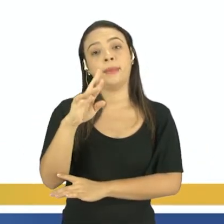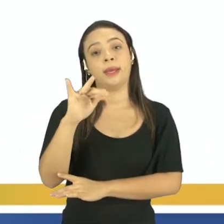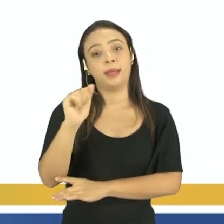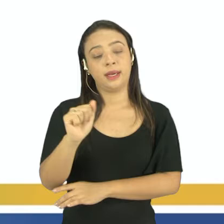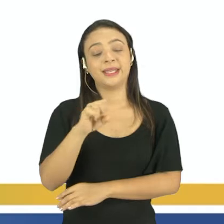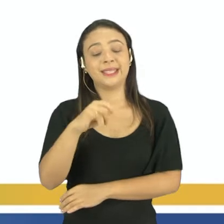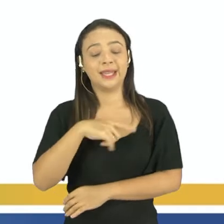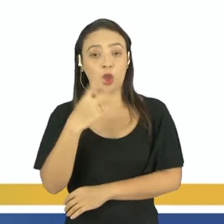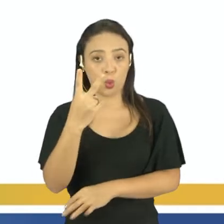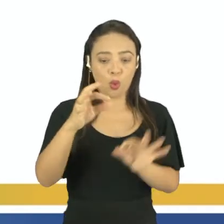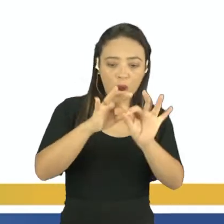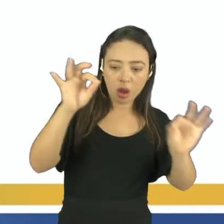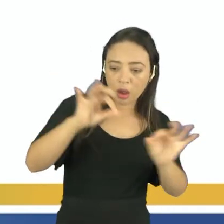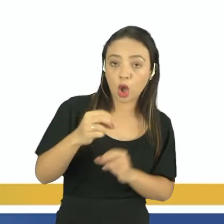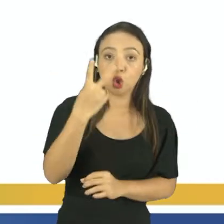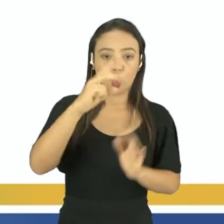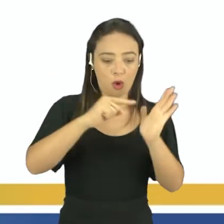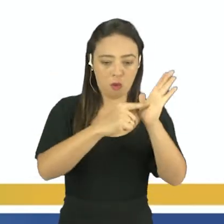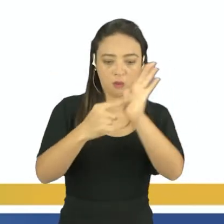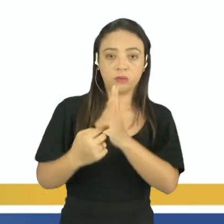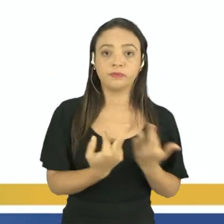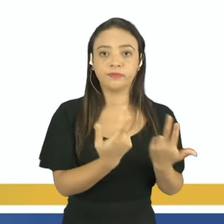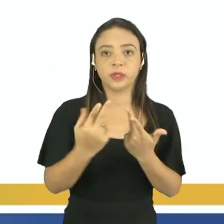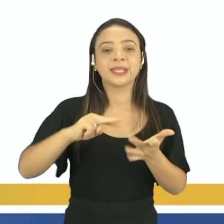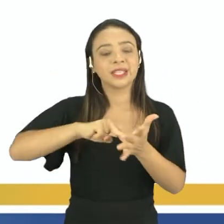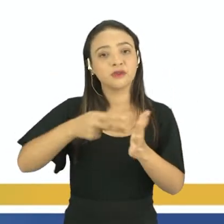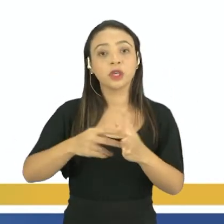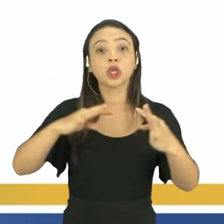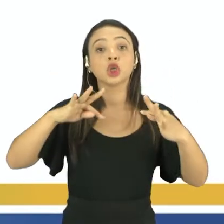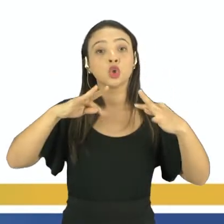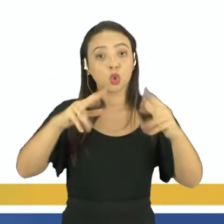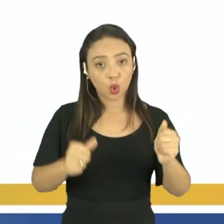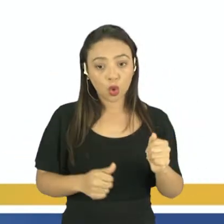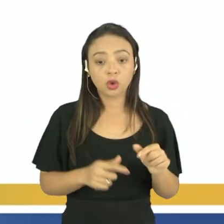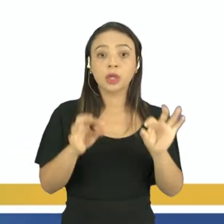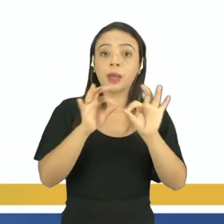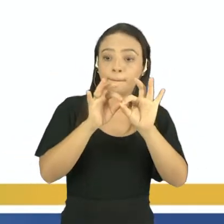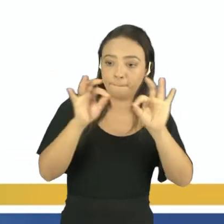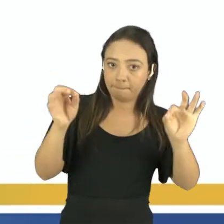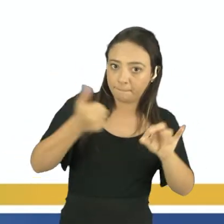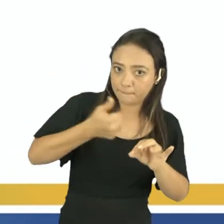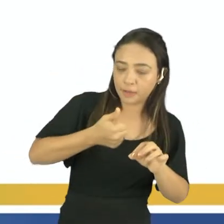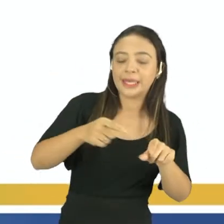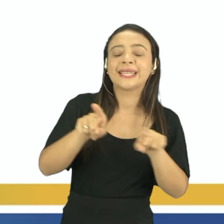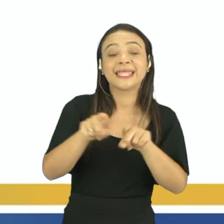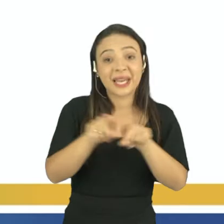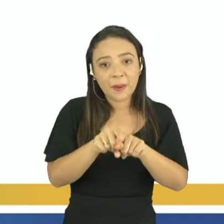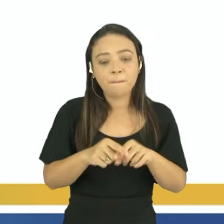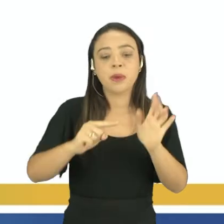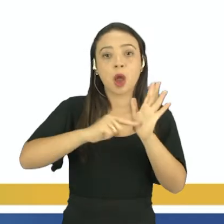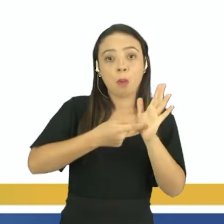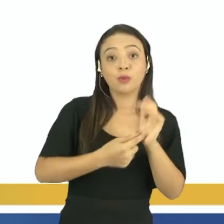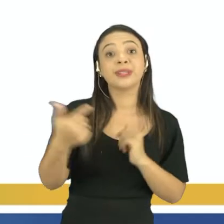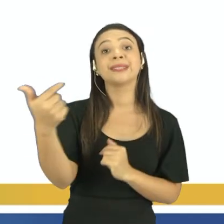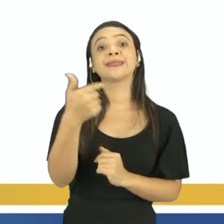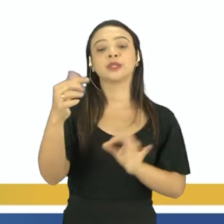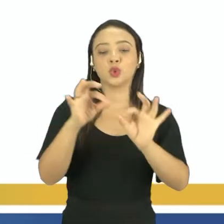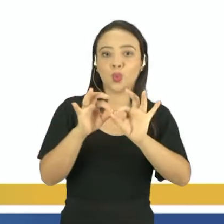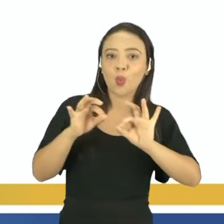pontos em comum, então todos os pontos da primeira também são pontos da segunda